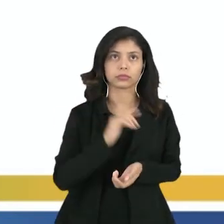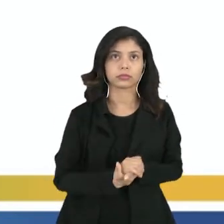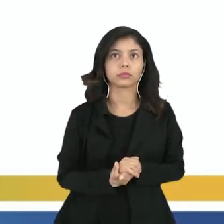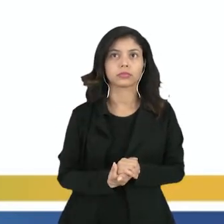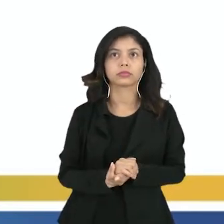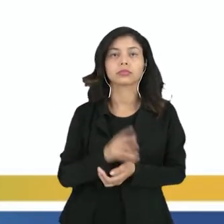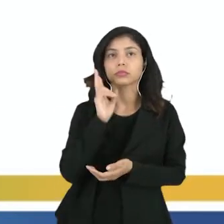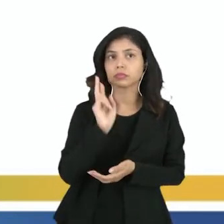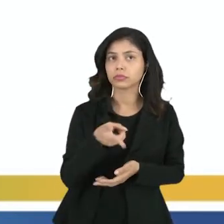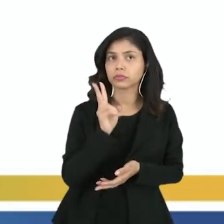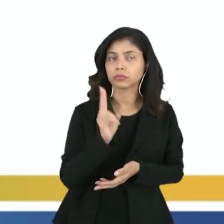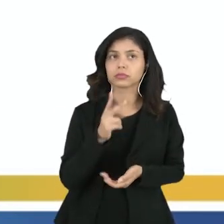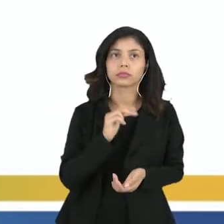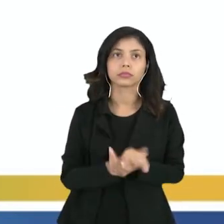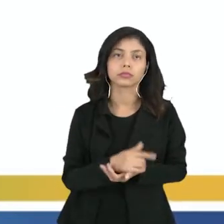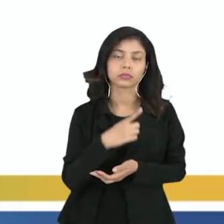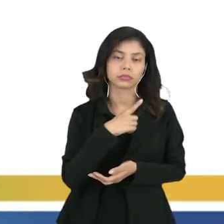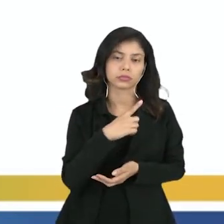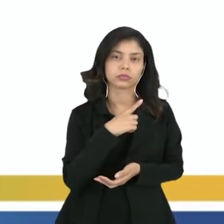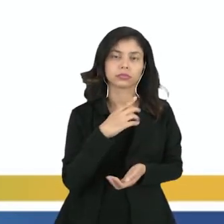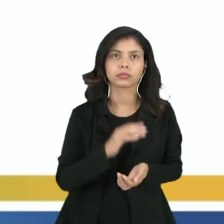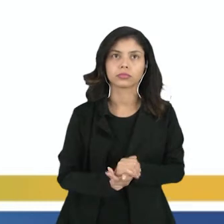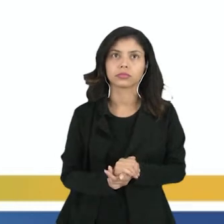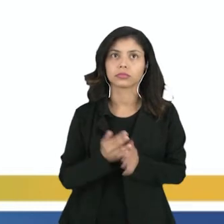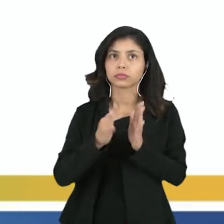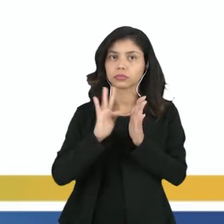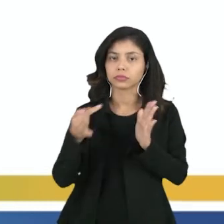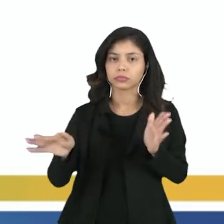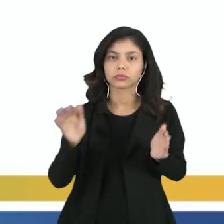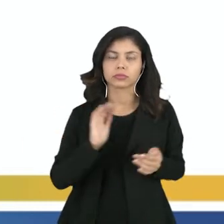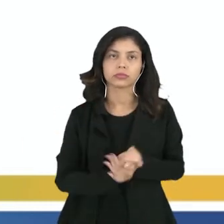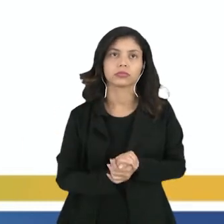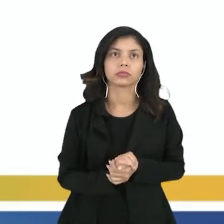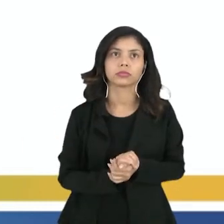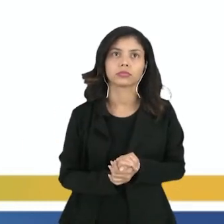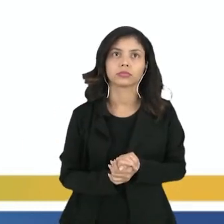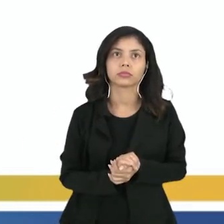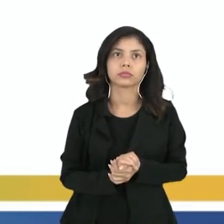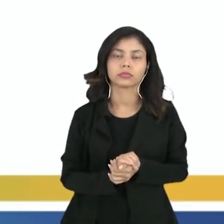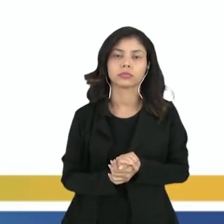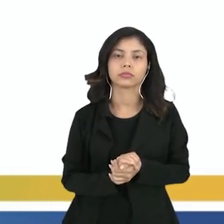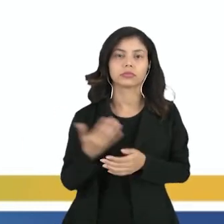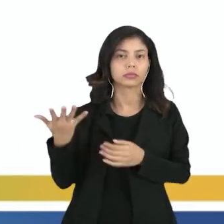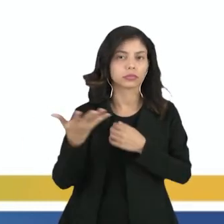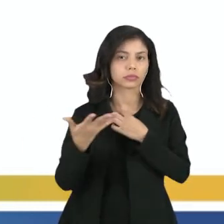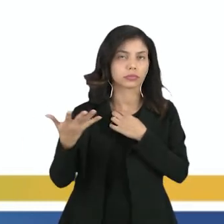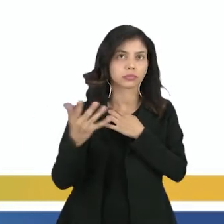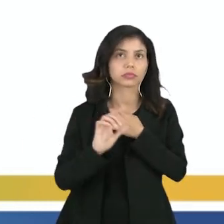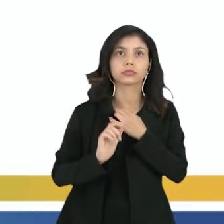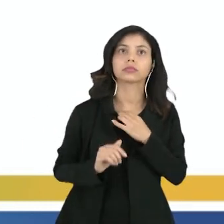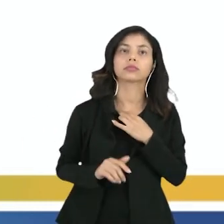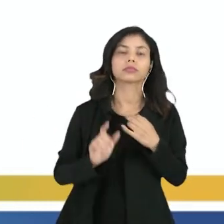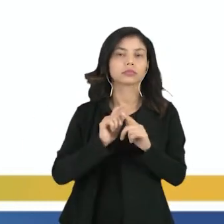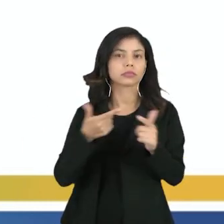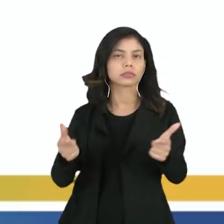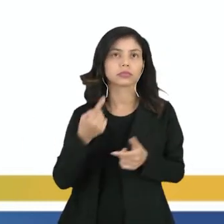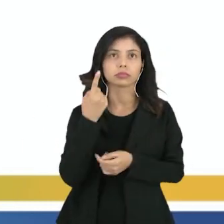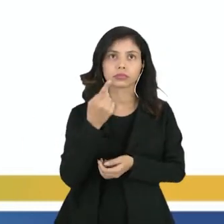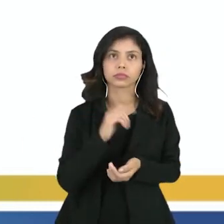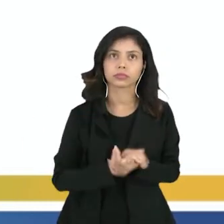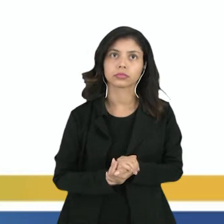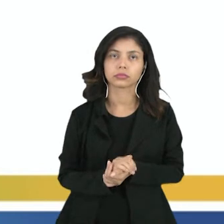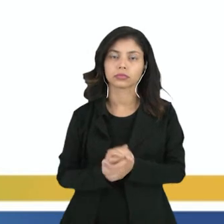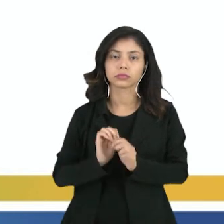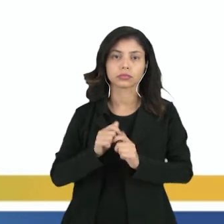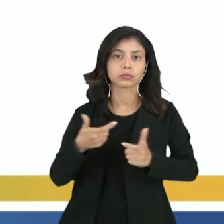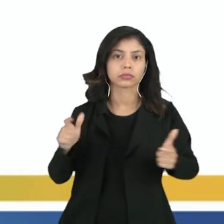que tivermos, né, uma função em que a base for maior do que 1, ela é crescente. E se a